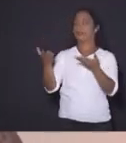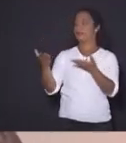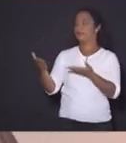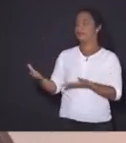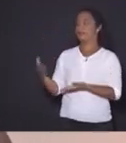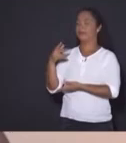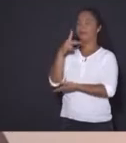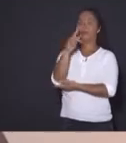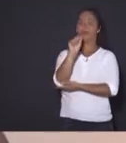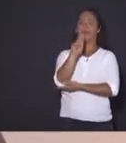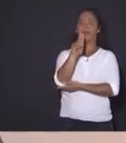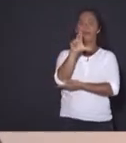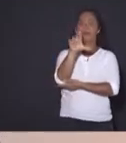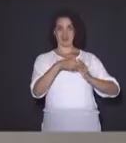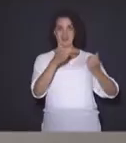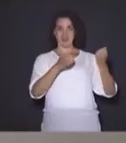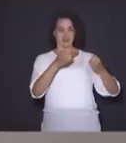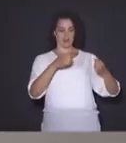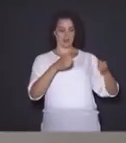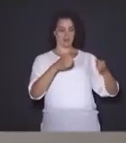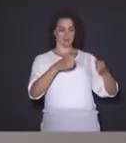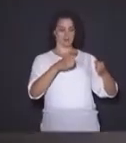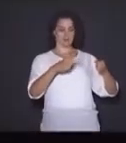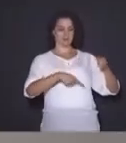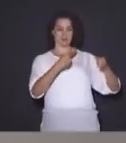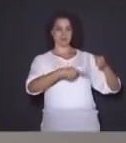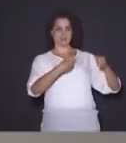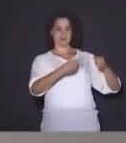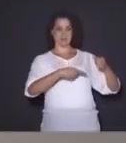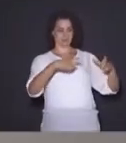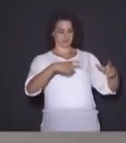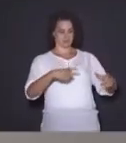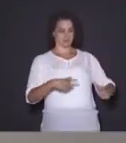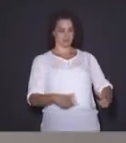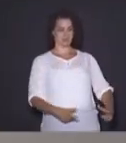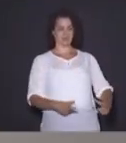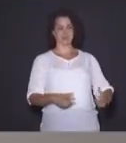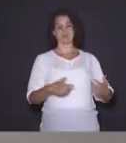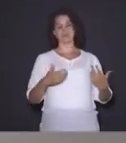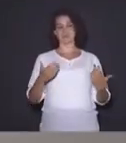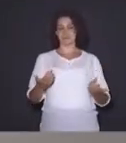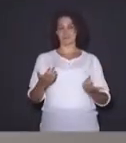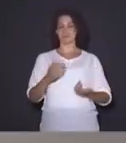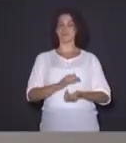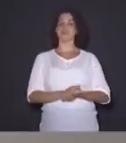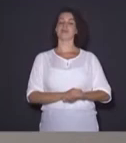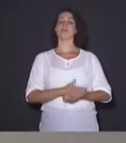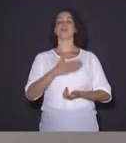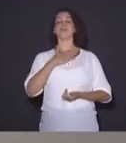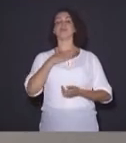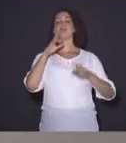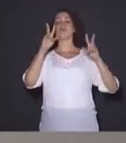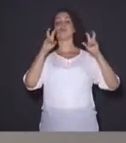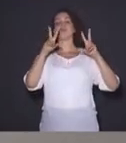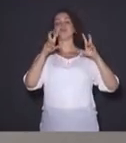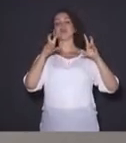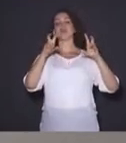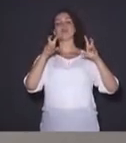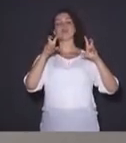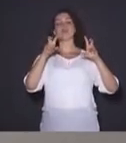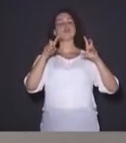paulo teixeira o meu tema é o tema da democracia e acho que o